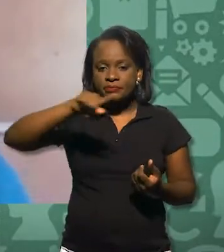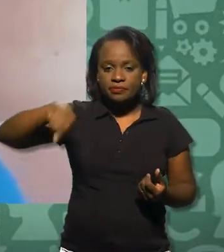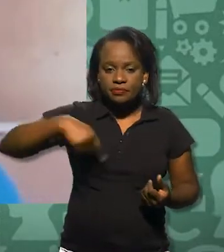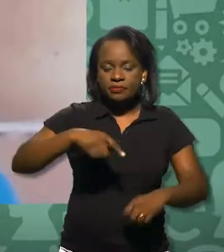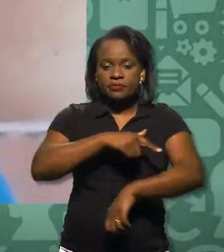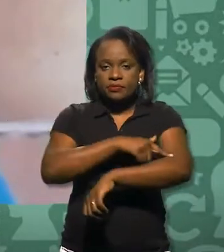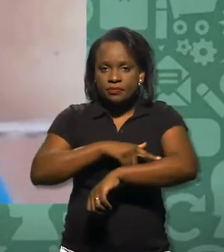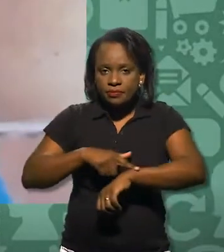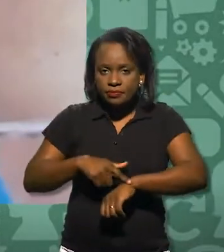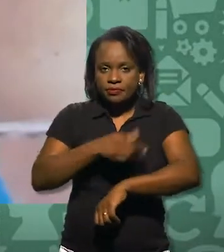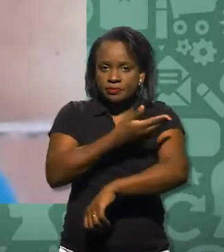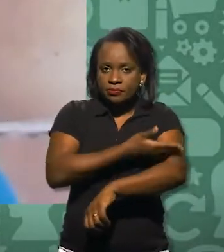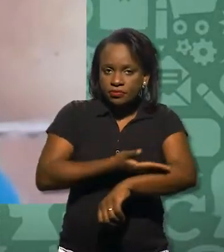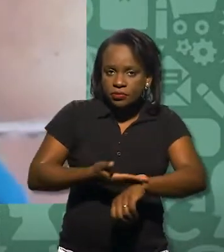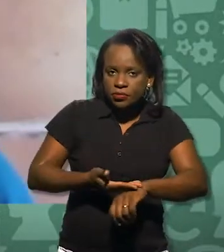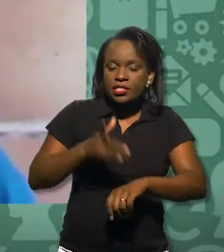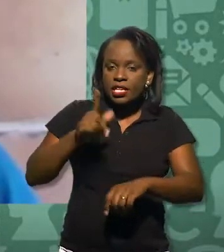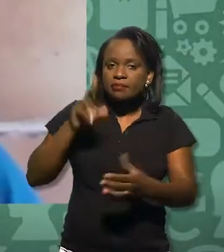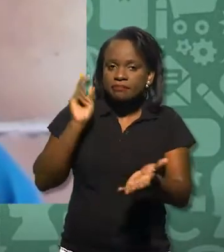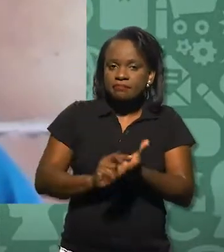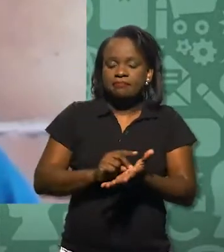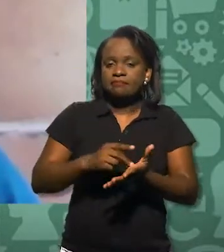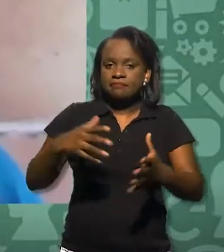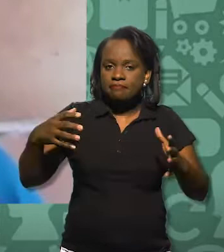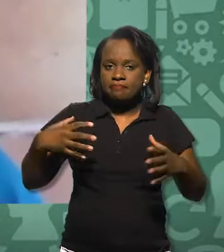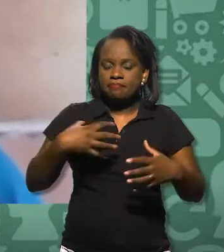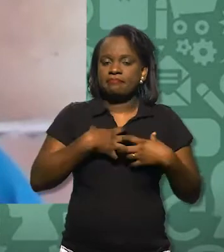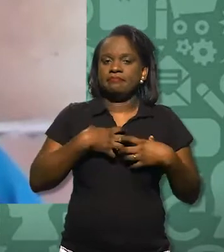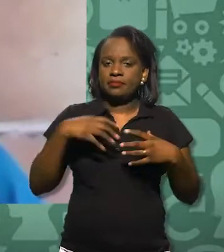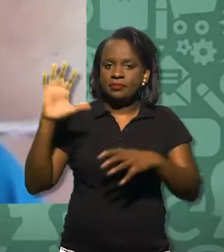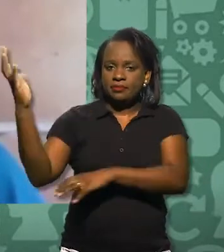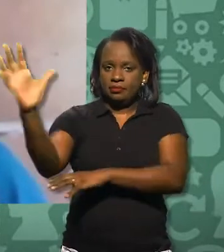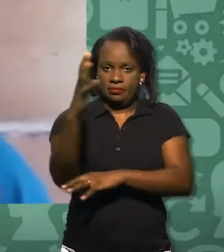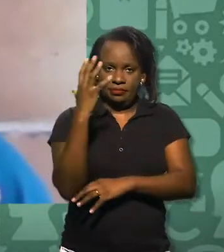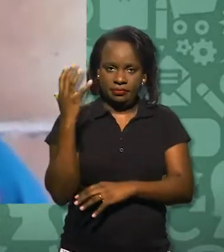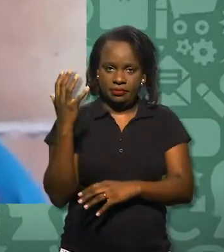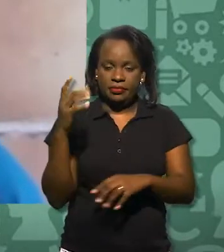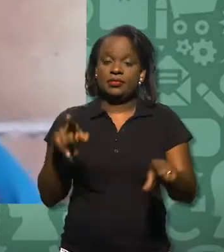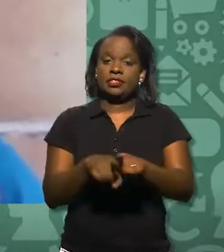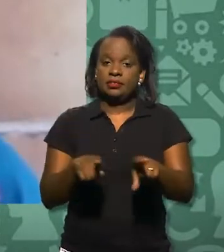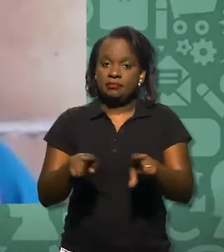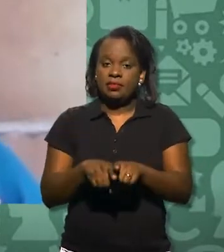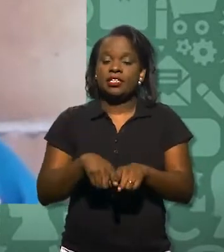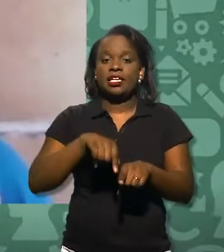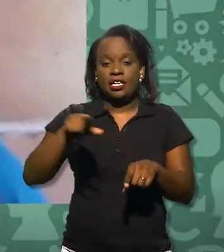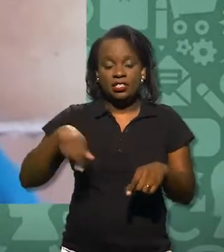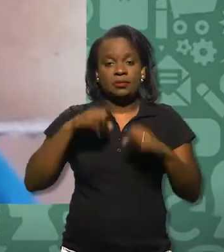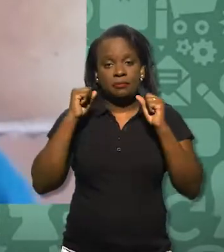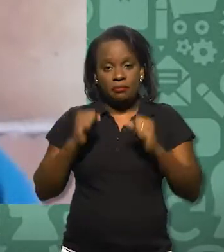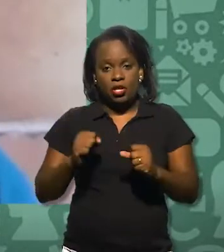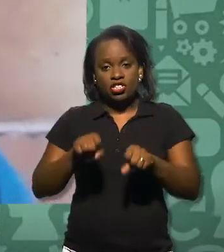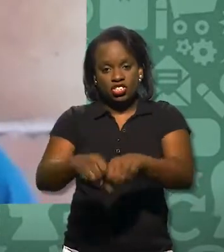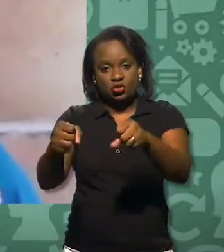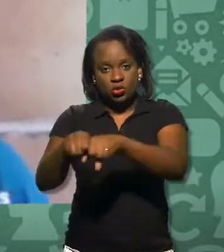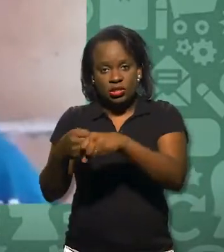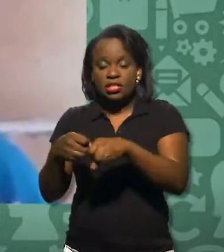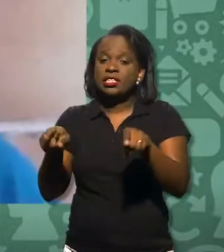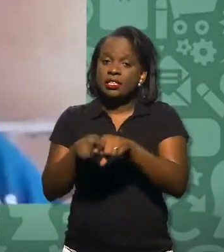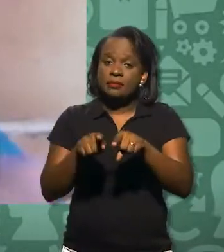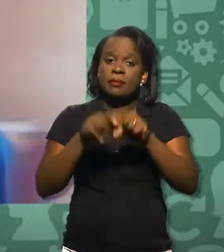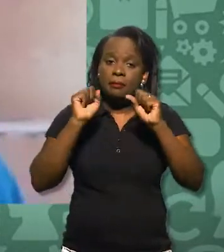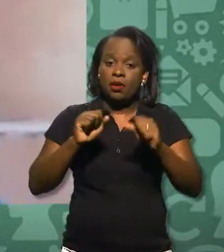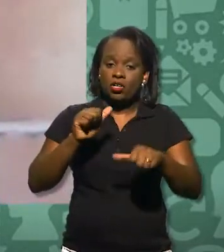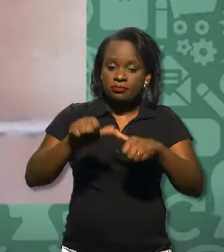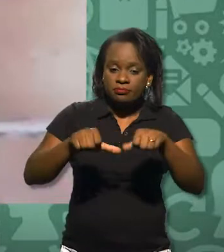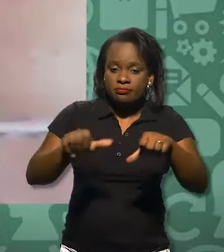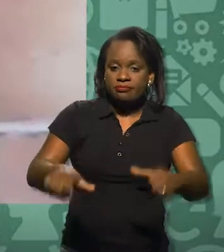o nosso comportamento é que de fato afeta o ambiente, né? Então, e ao mesmo tempo que a gente pode destruir, a gente